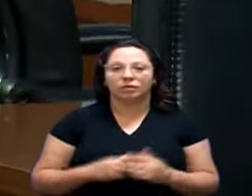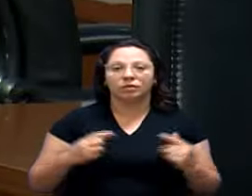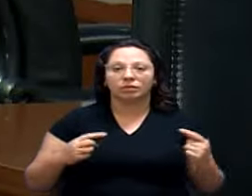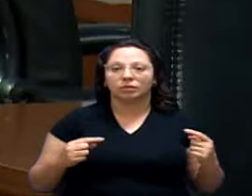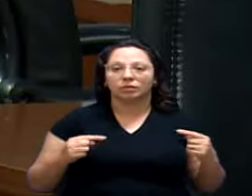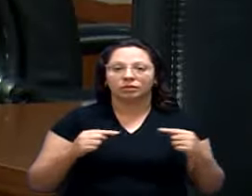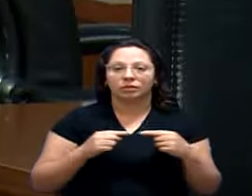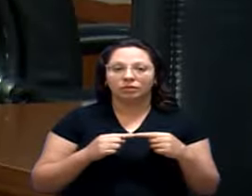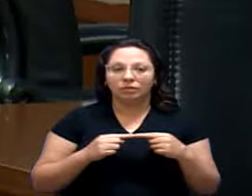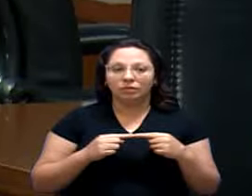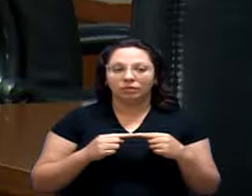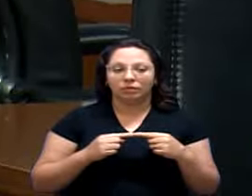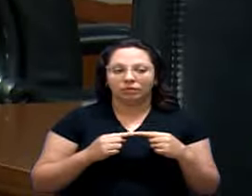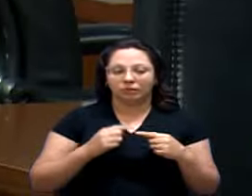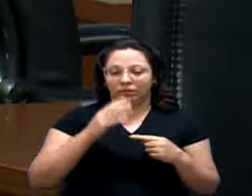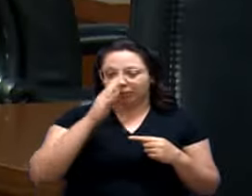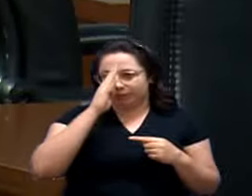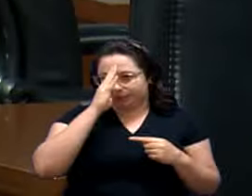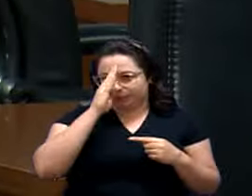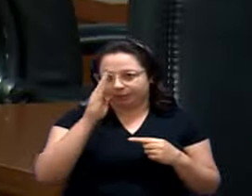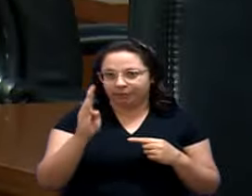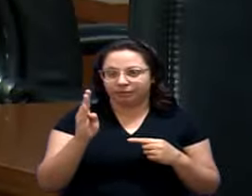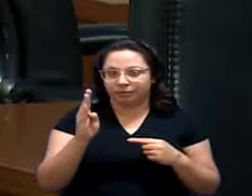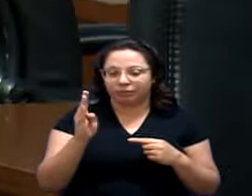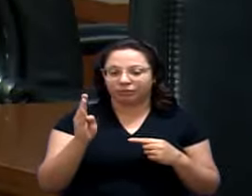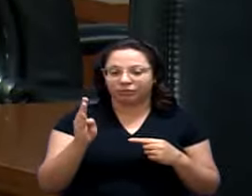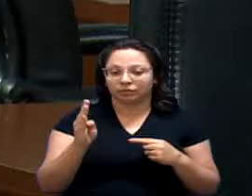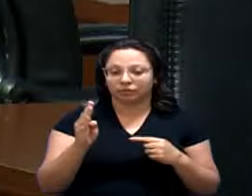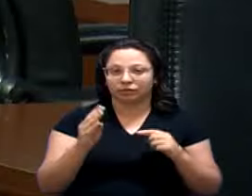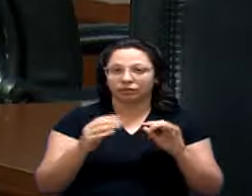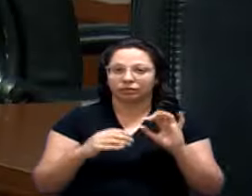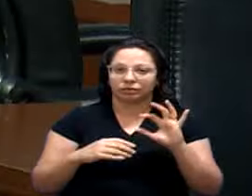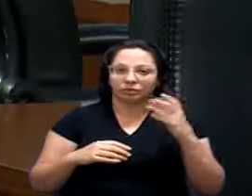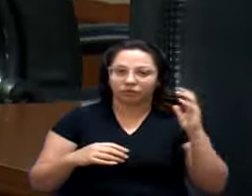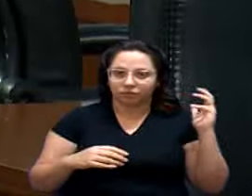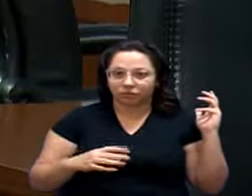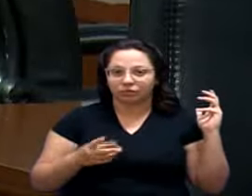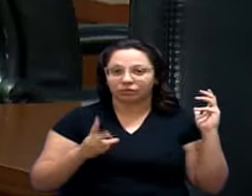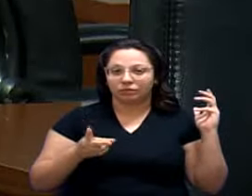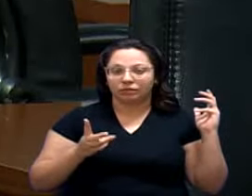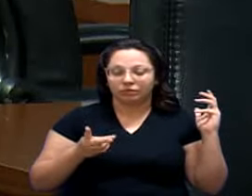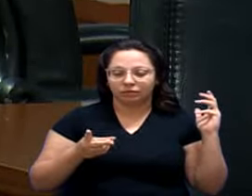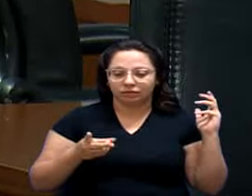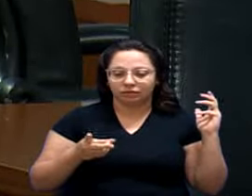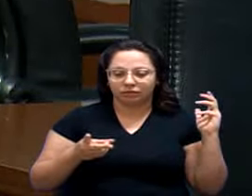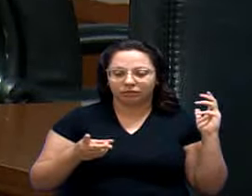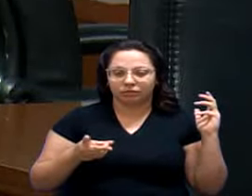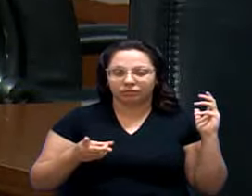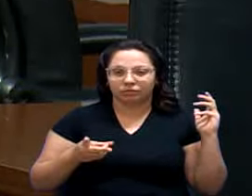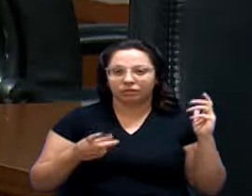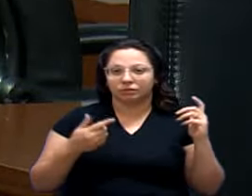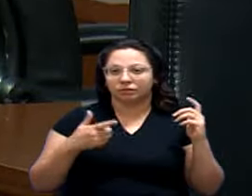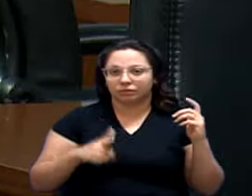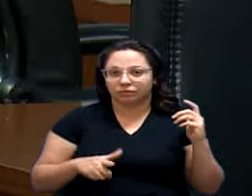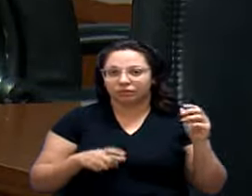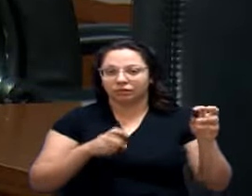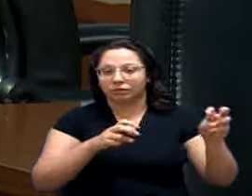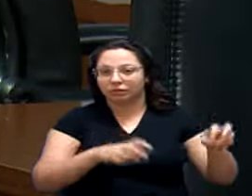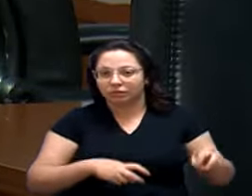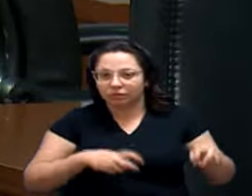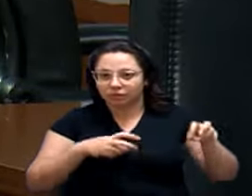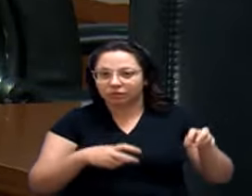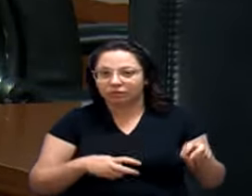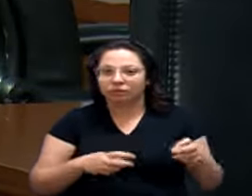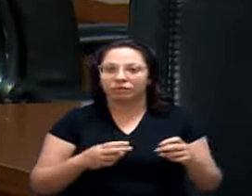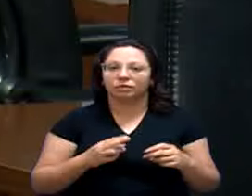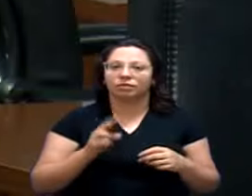a a prioridade de priorizar a preservação das áreas naturais eh uso de agricultura mais sustentável